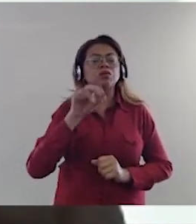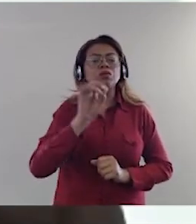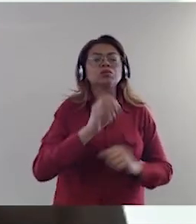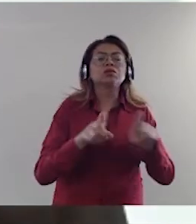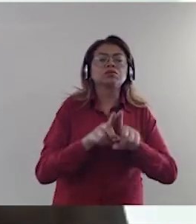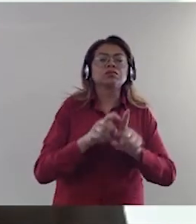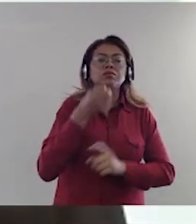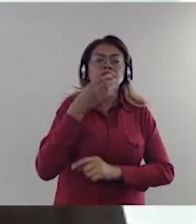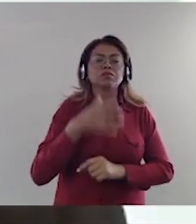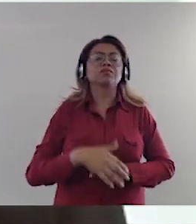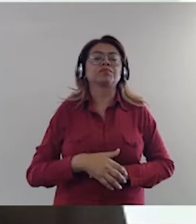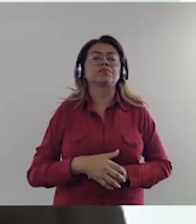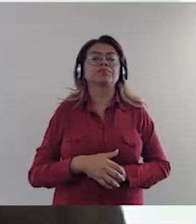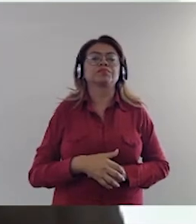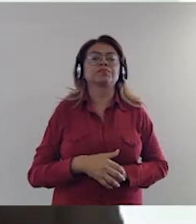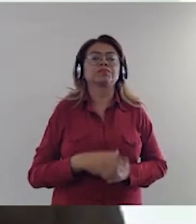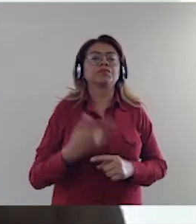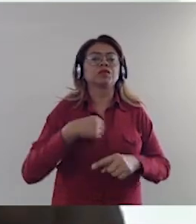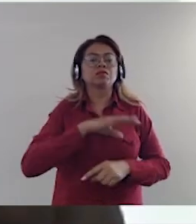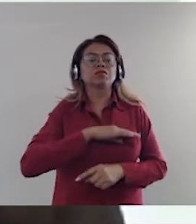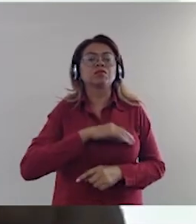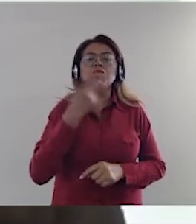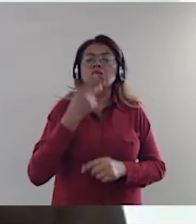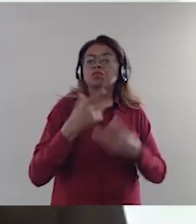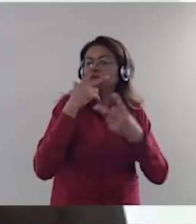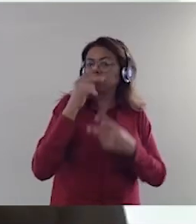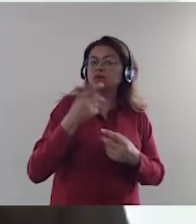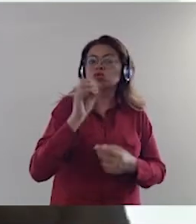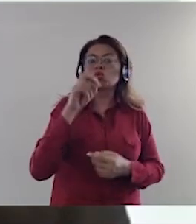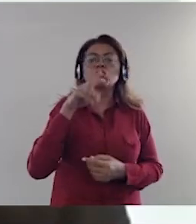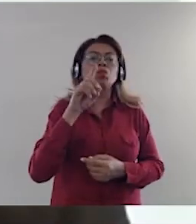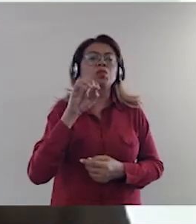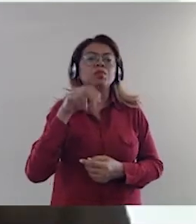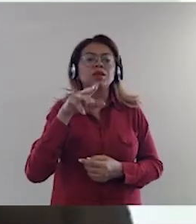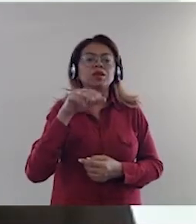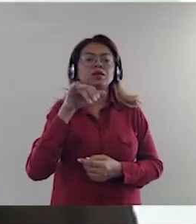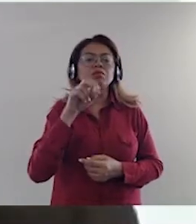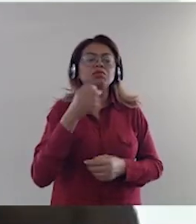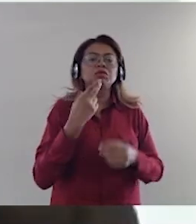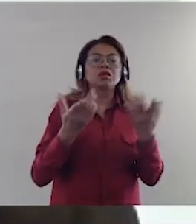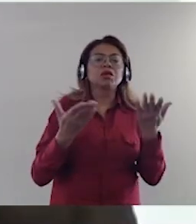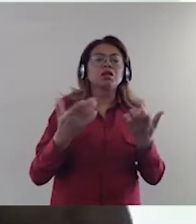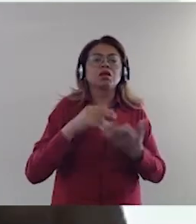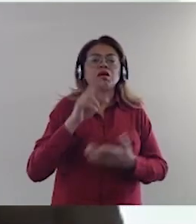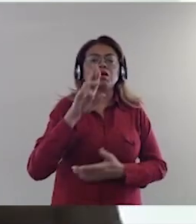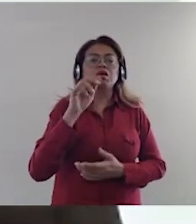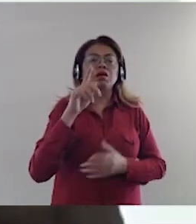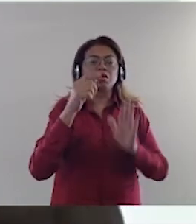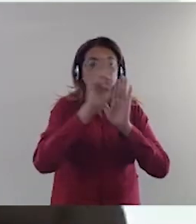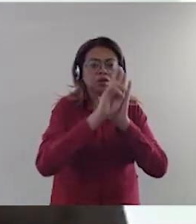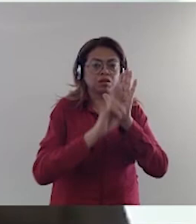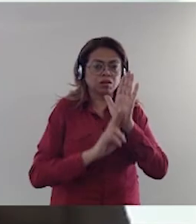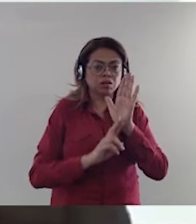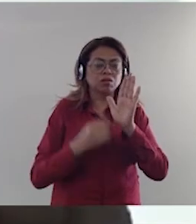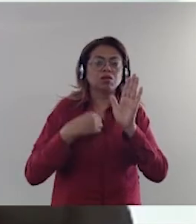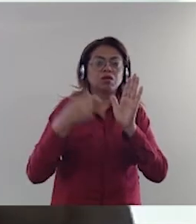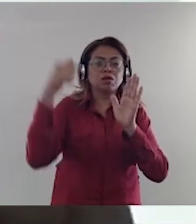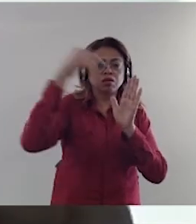multipropriedade como espécie de condomínio, e ela é regulada no Código Civil Brasileiro, nos